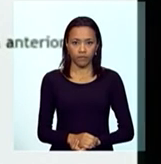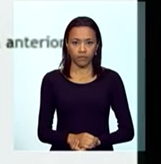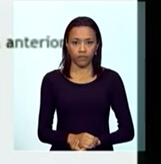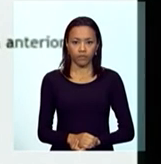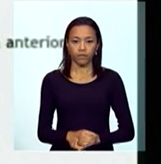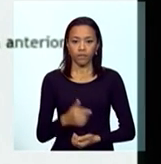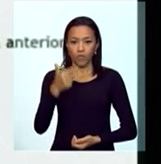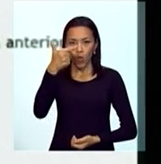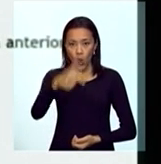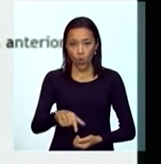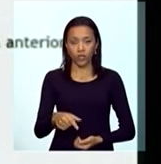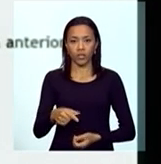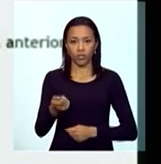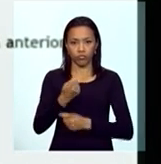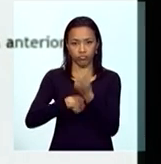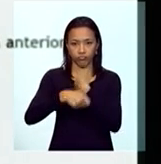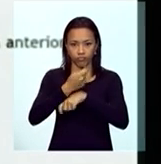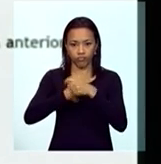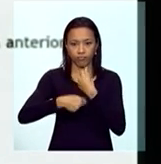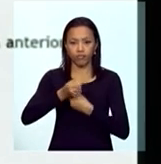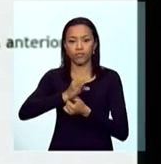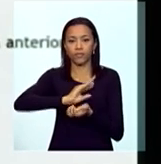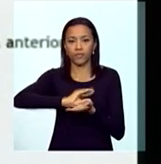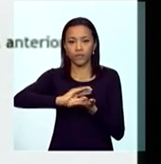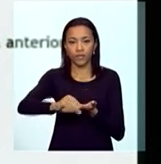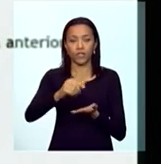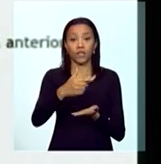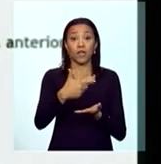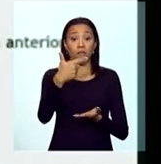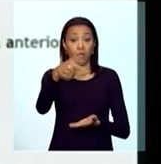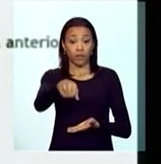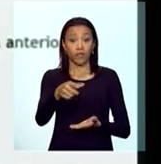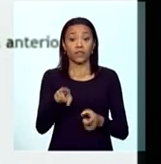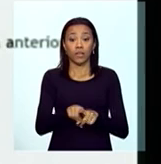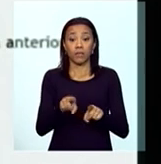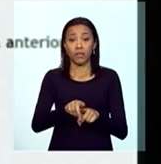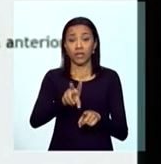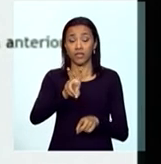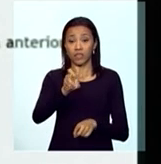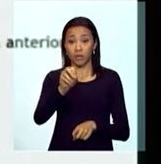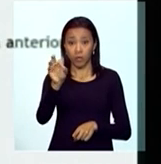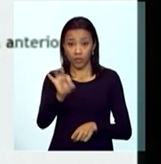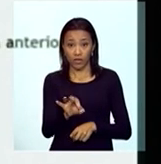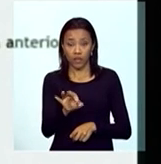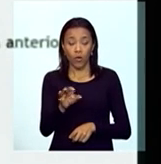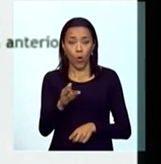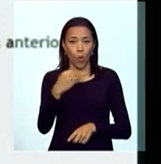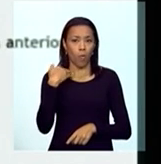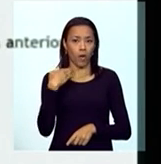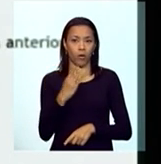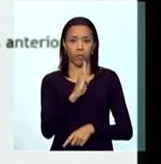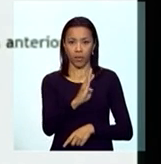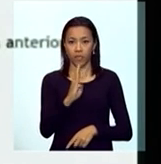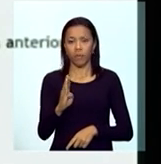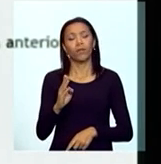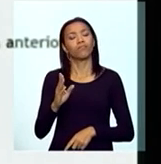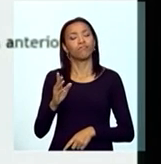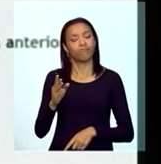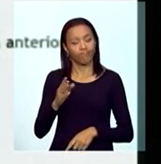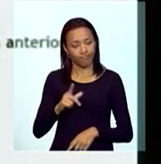Operações de investimento, mais um crescimento de 20%. Isso também se chama confiança, né? O Banco do Brasil também está